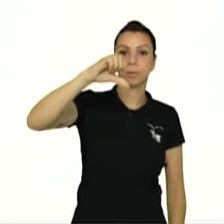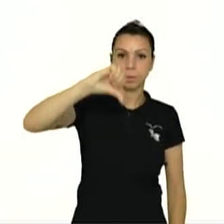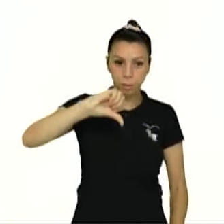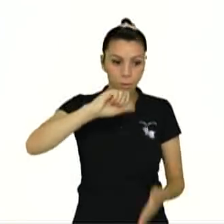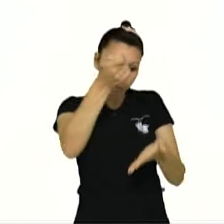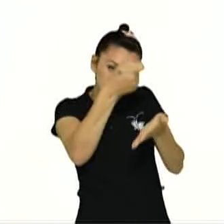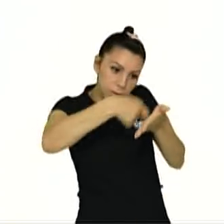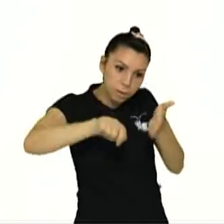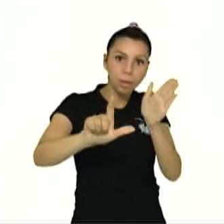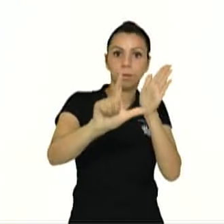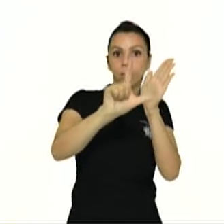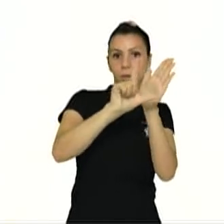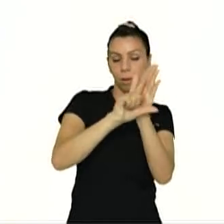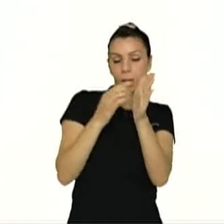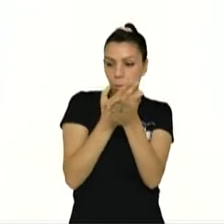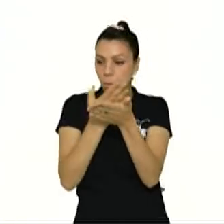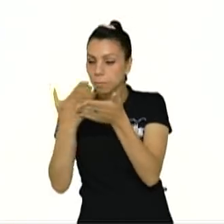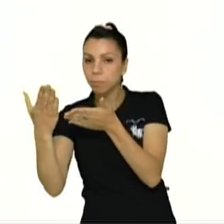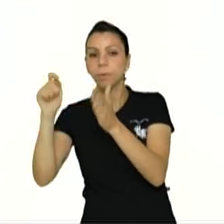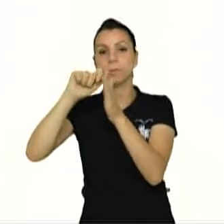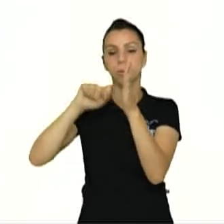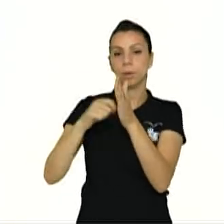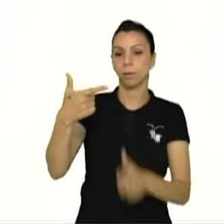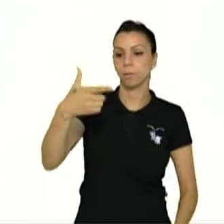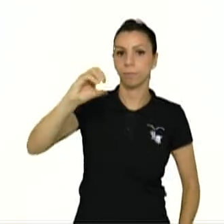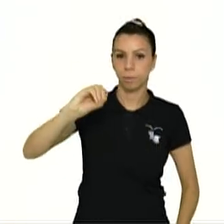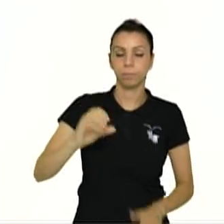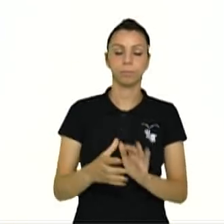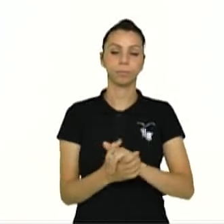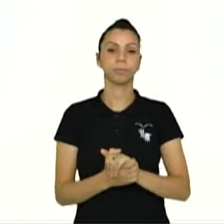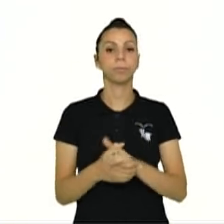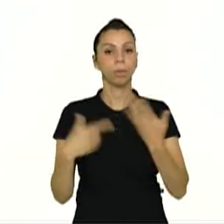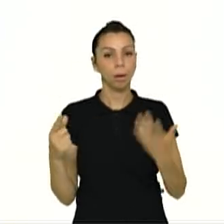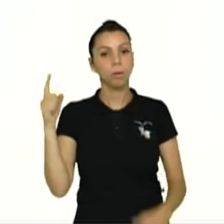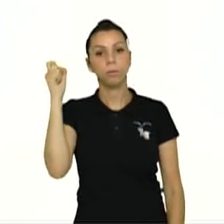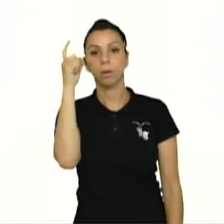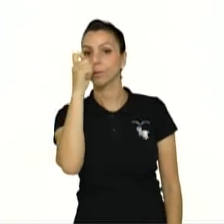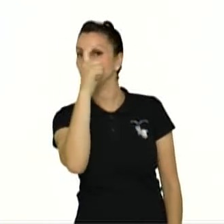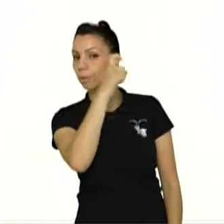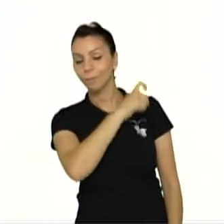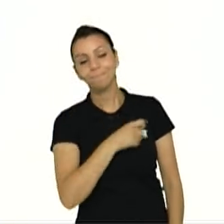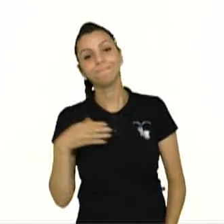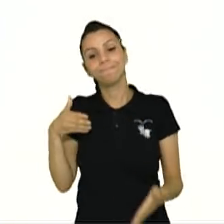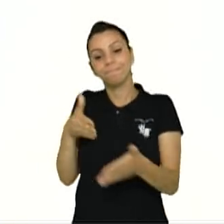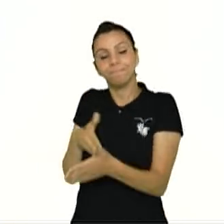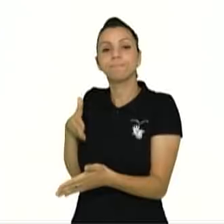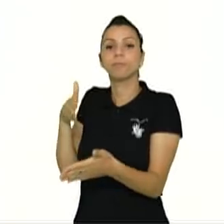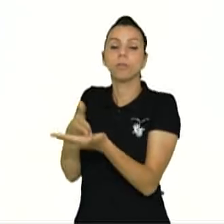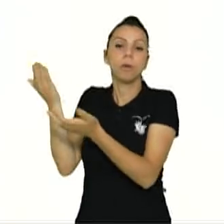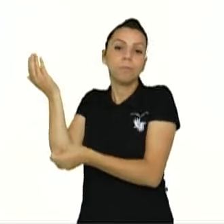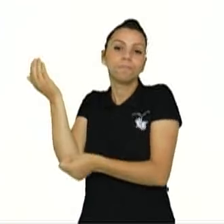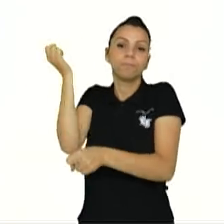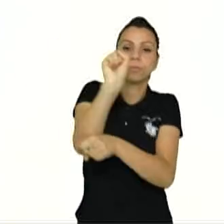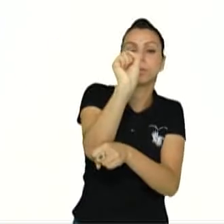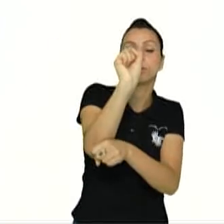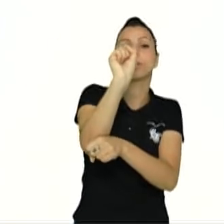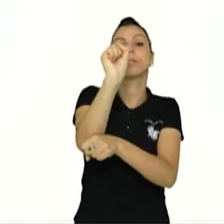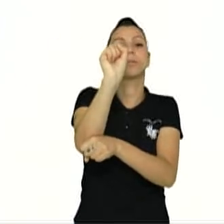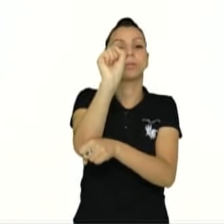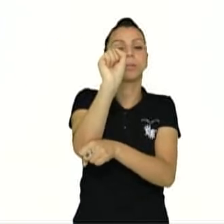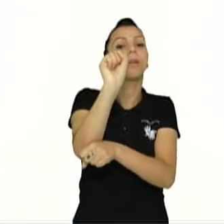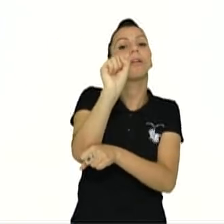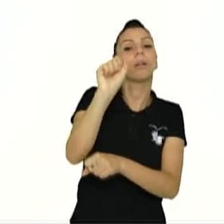XX, ok? E também falamos sobre que essas dificuldades não impediram a resistência afro-brasileira por